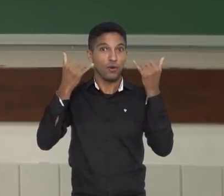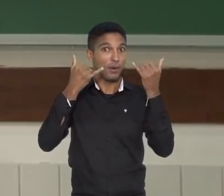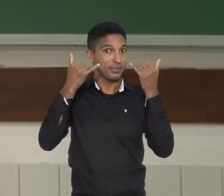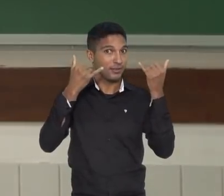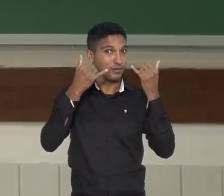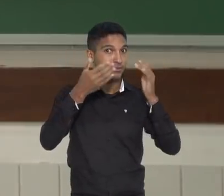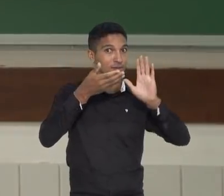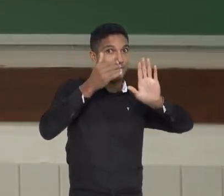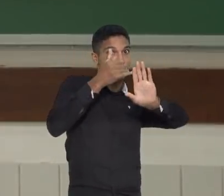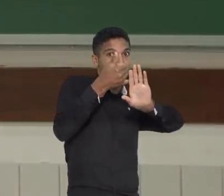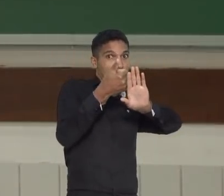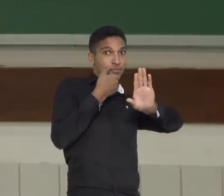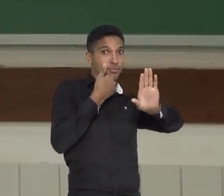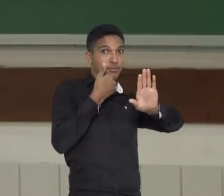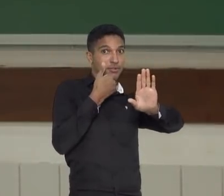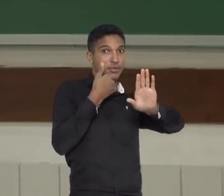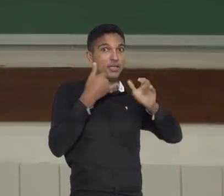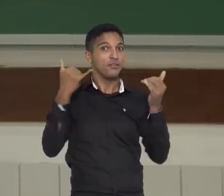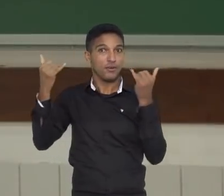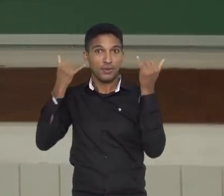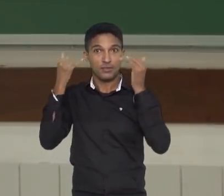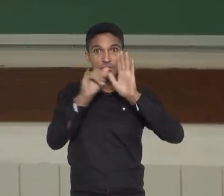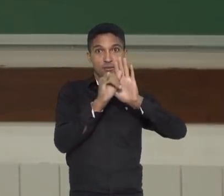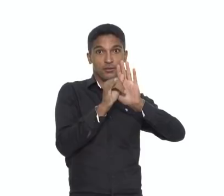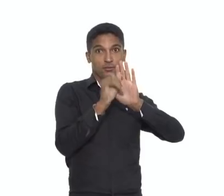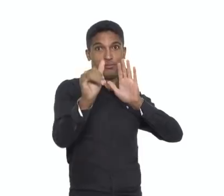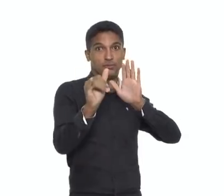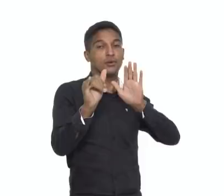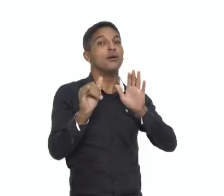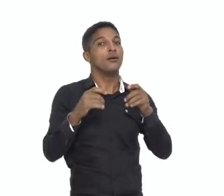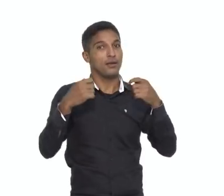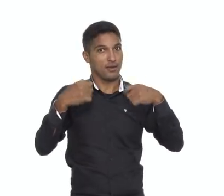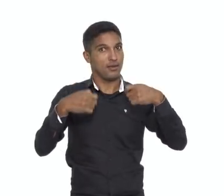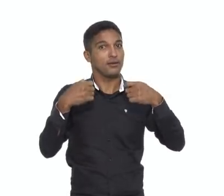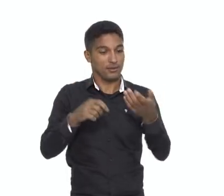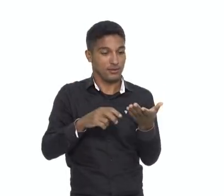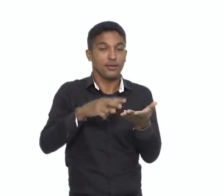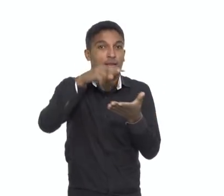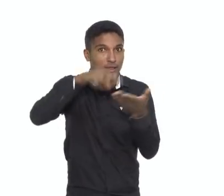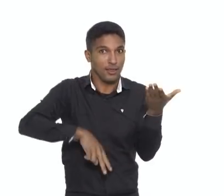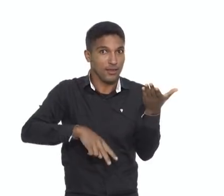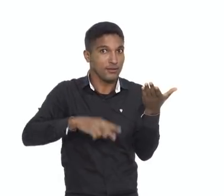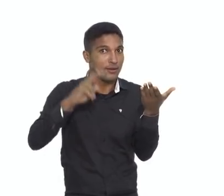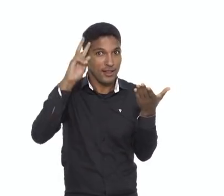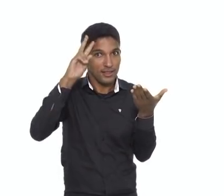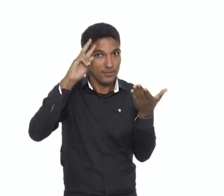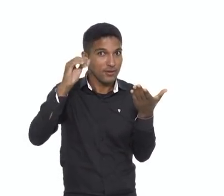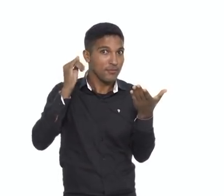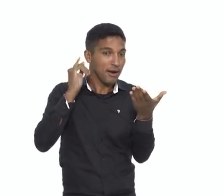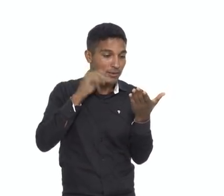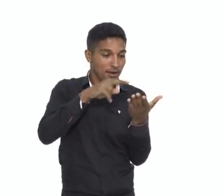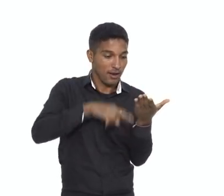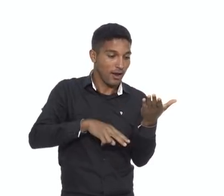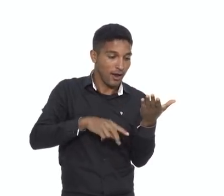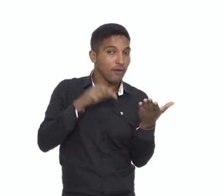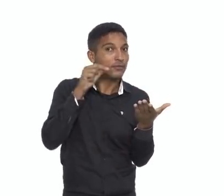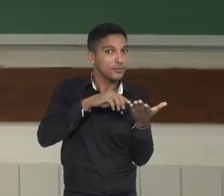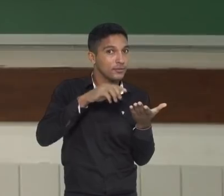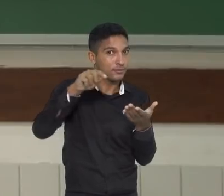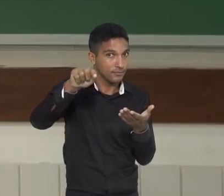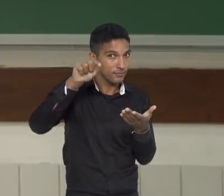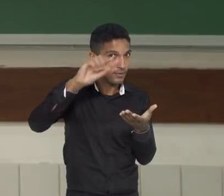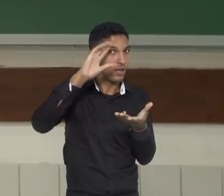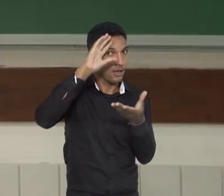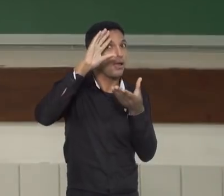interpretação do texto. Tudo bem? Então, esses são os nossos conteúdos e